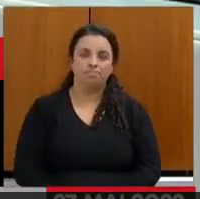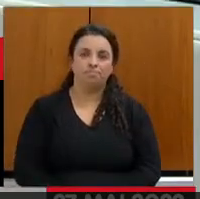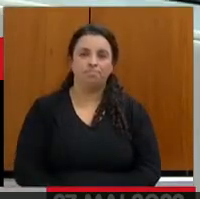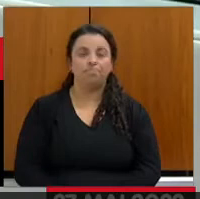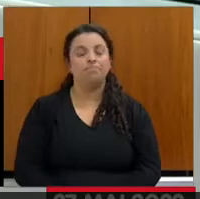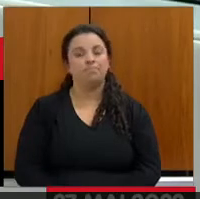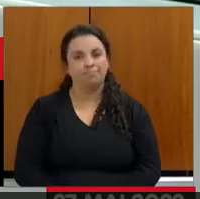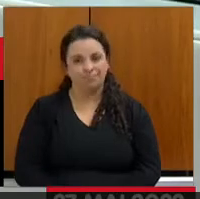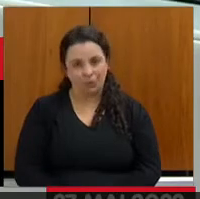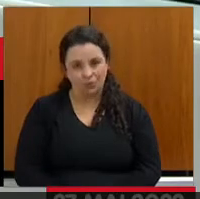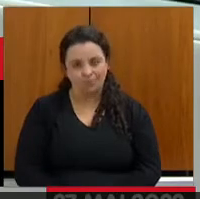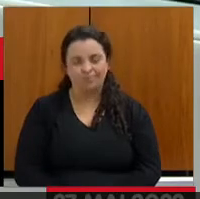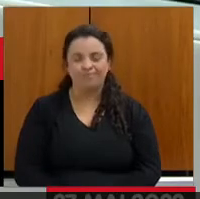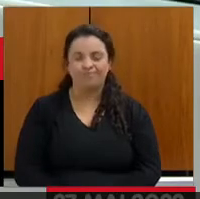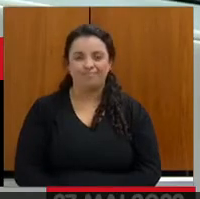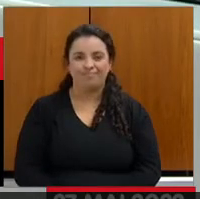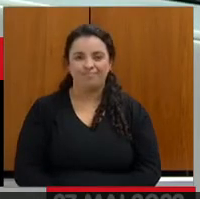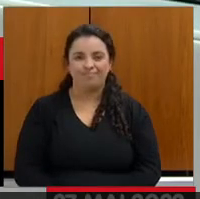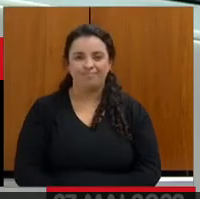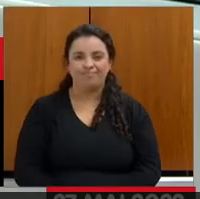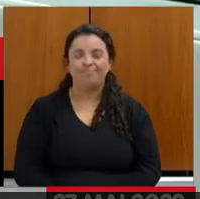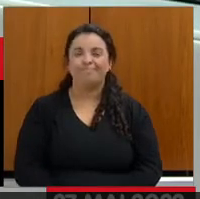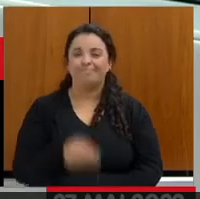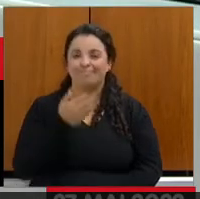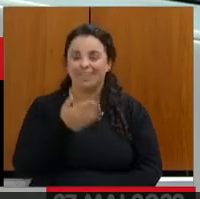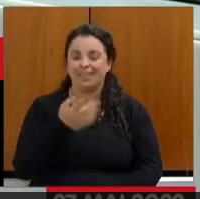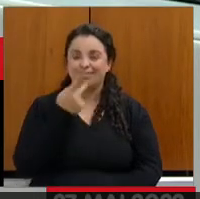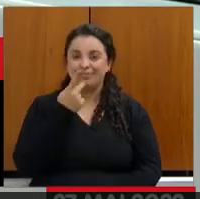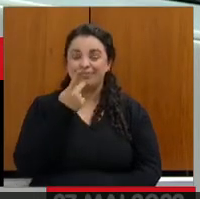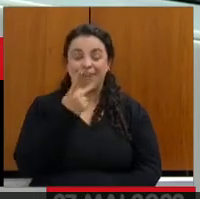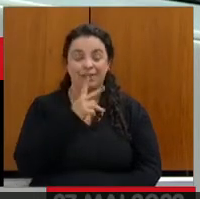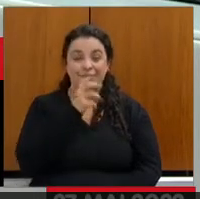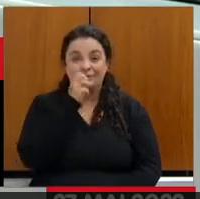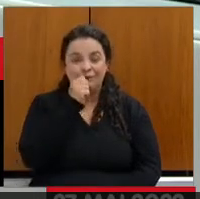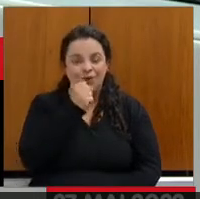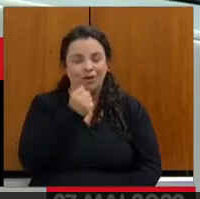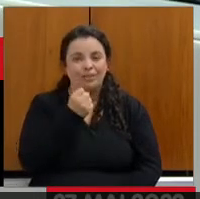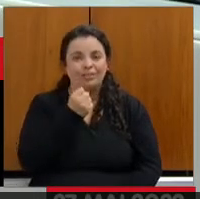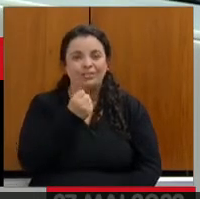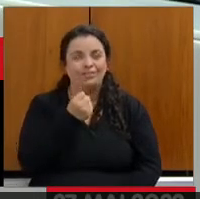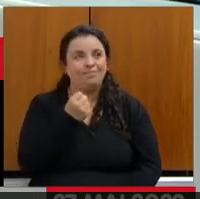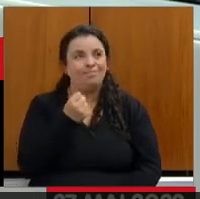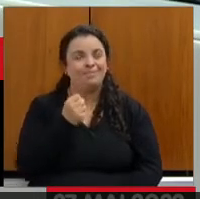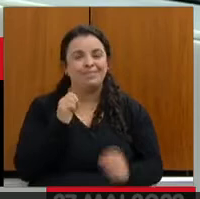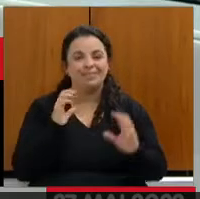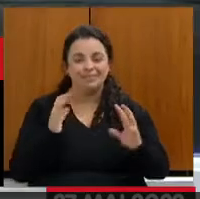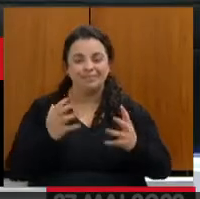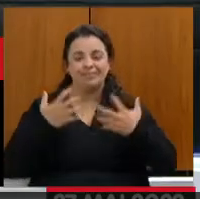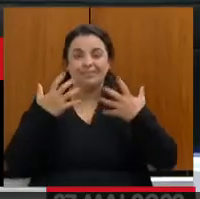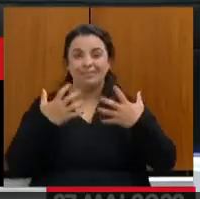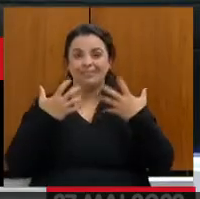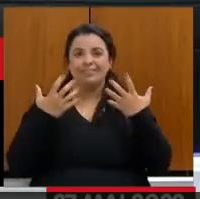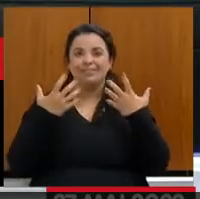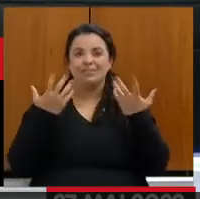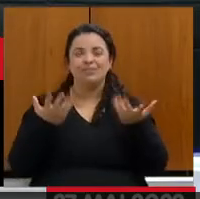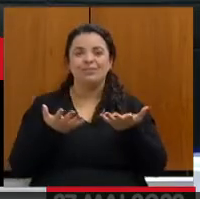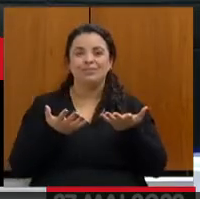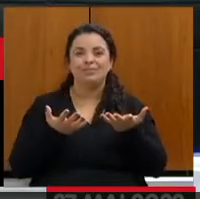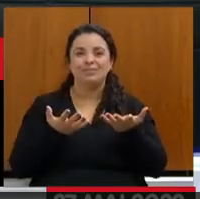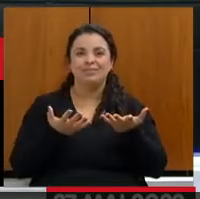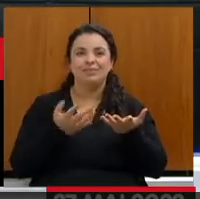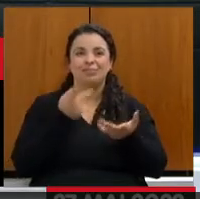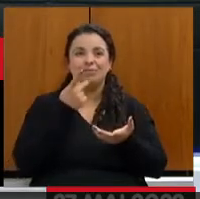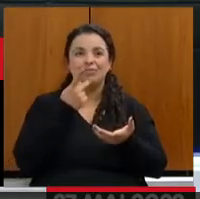é bom gente após essa fala forte inspiradora de esperança